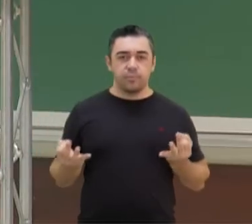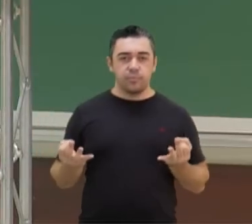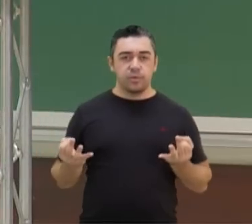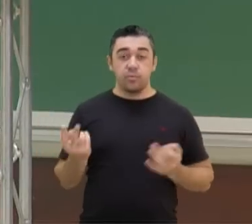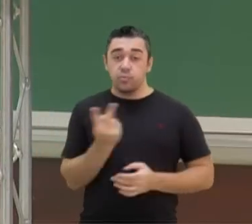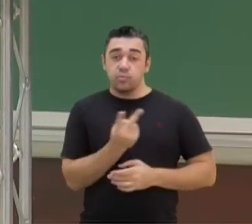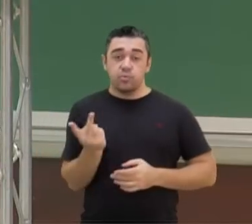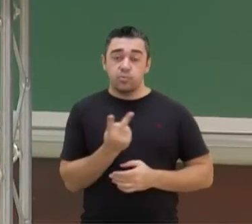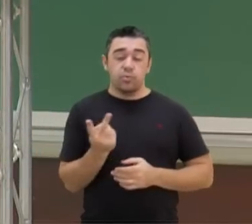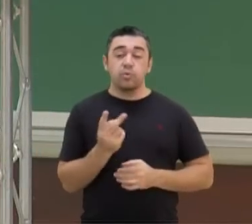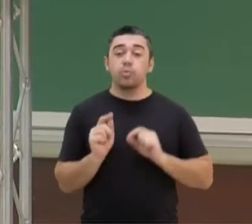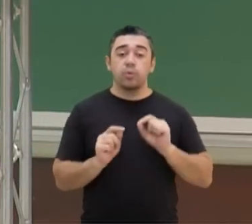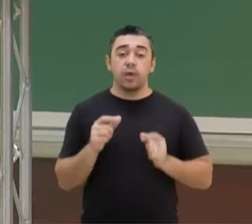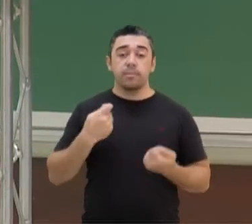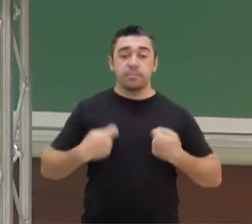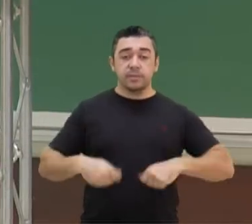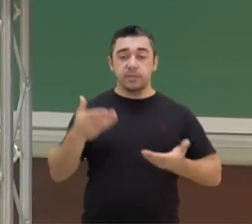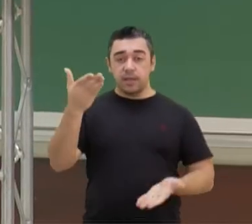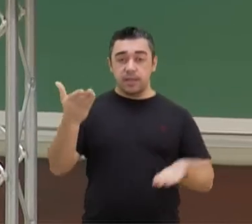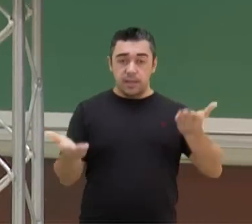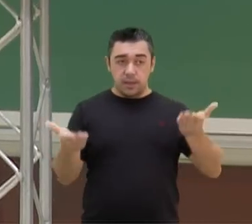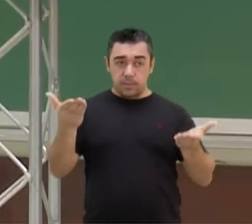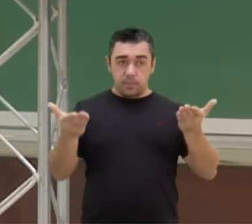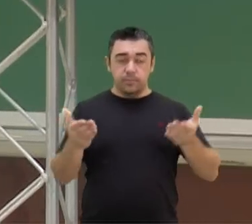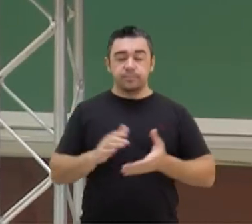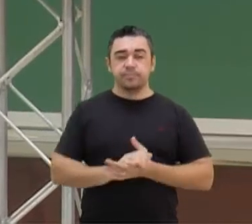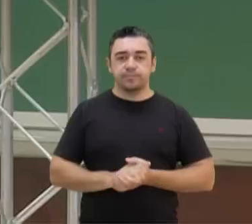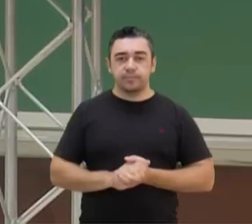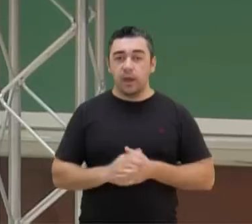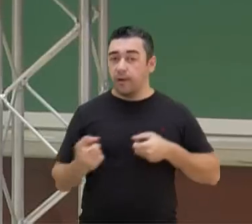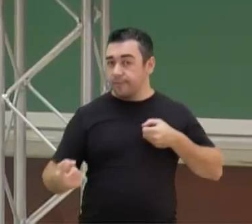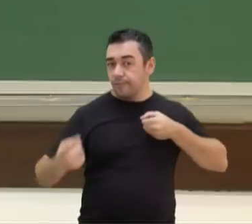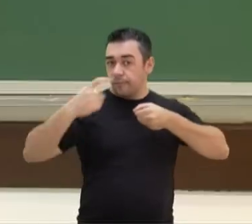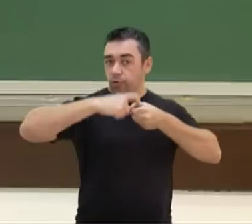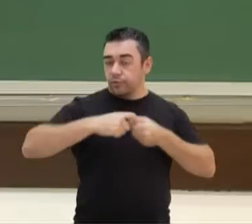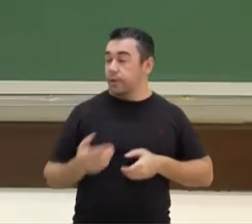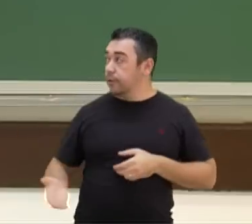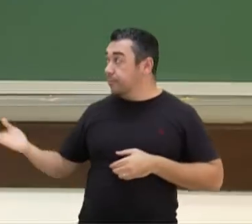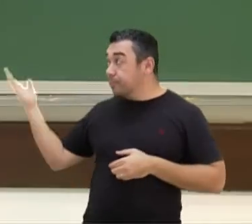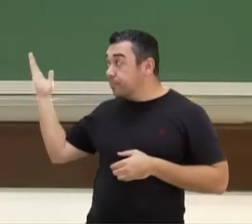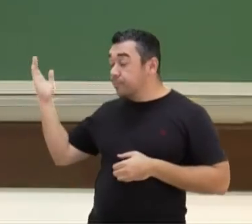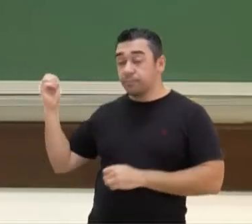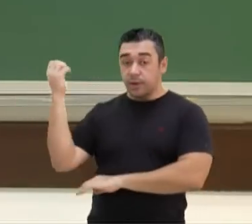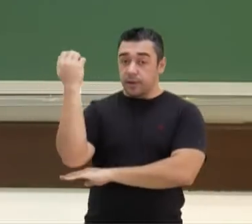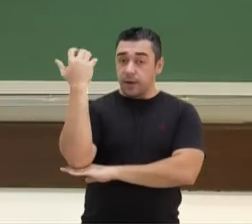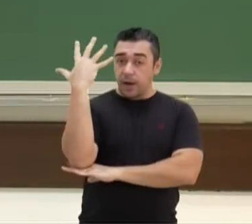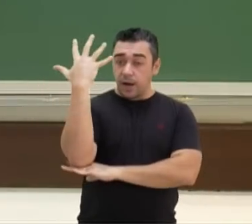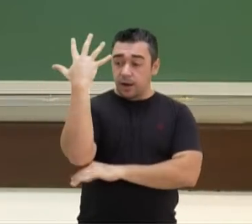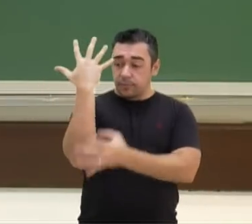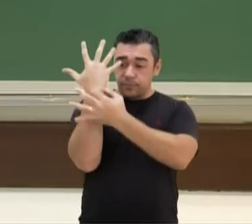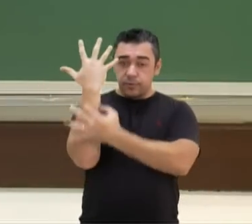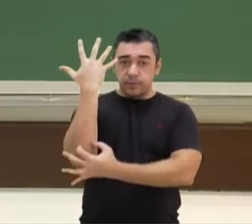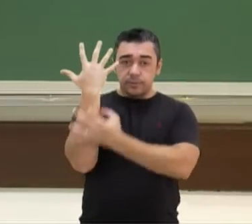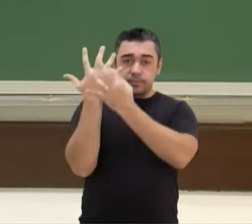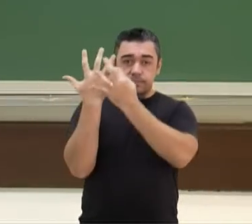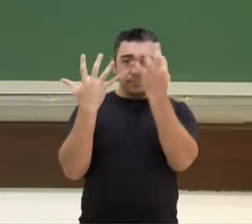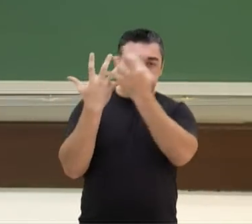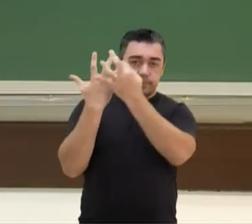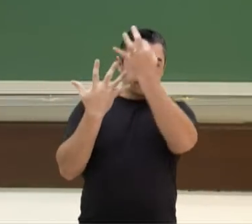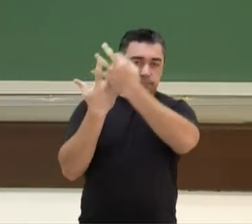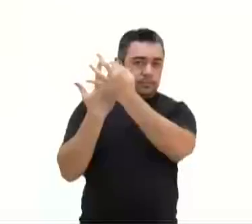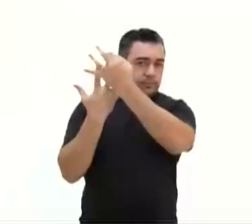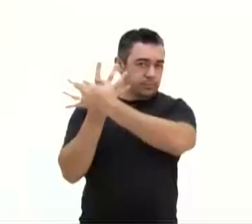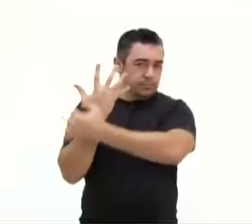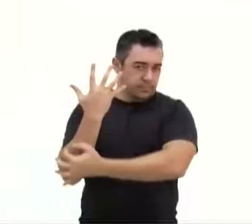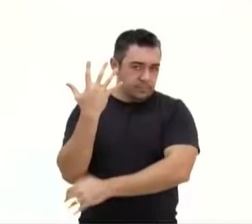duas pregam a ideia do equilíbrio e do meio termo. Voltamos aqui para a nossa imagem inicial dos princípios éticos. O que será que